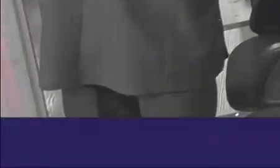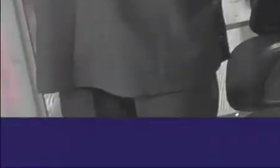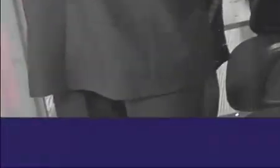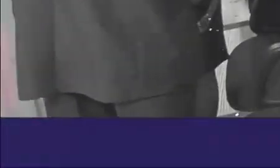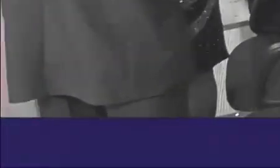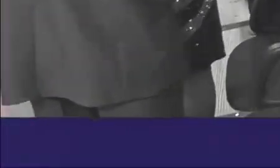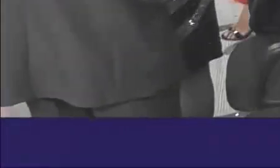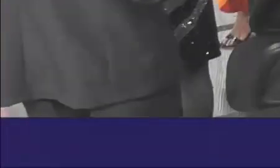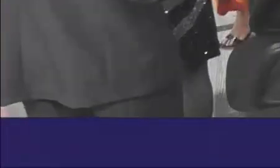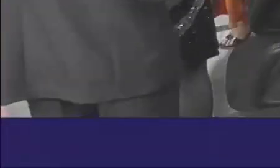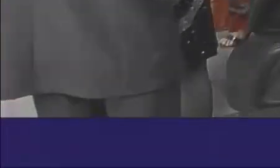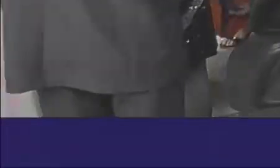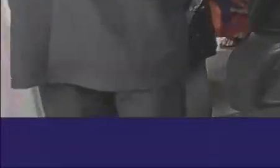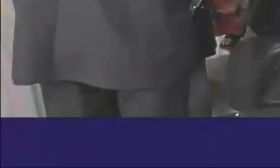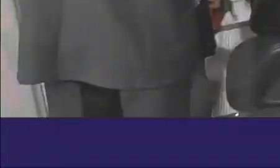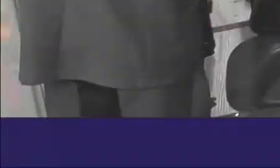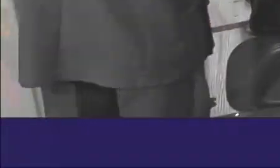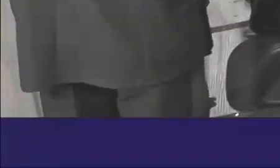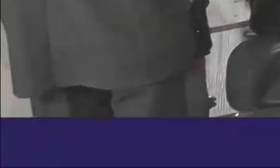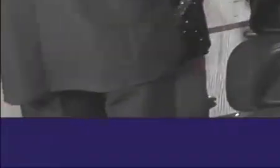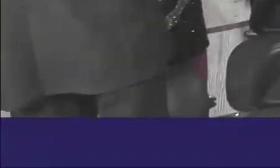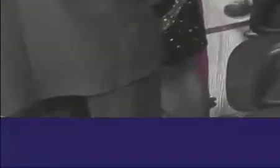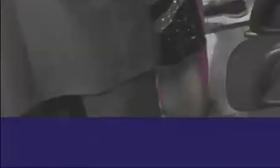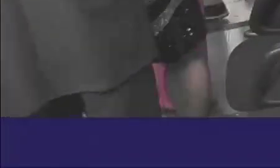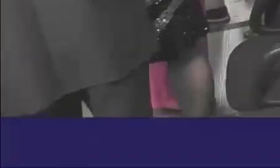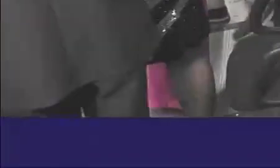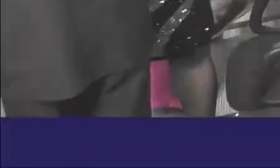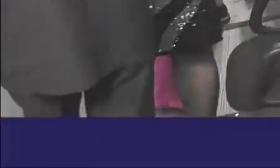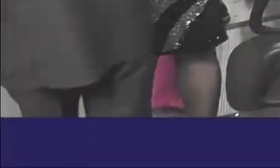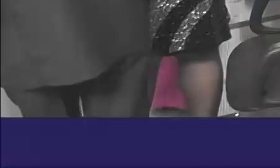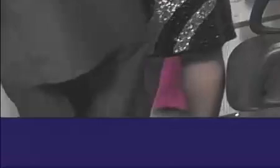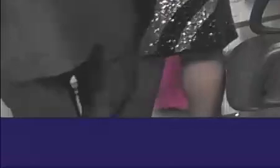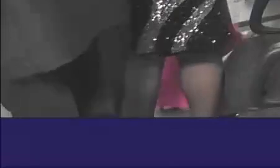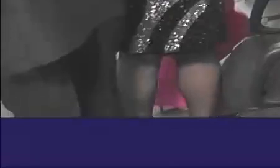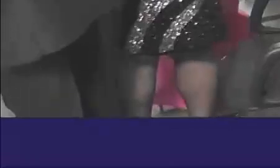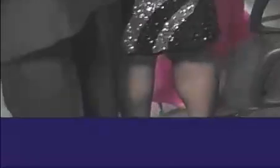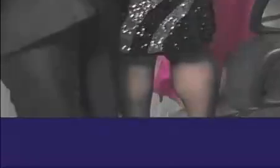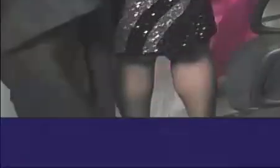Quero me refazer longe de você.